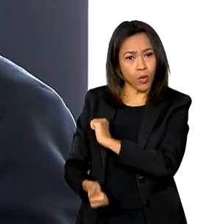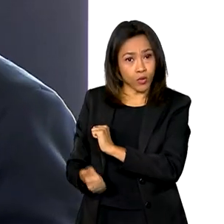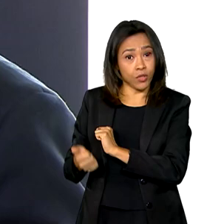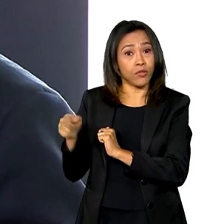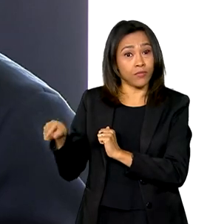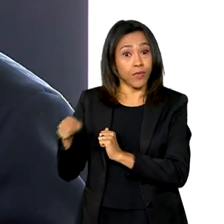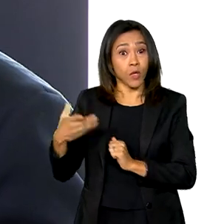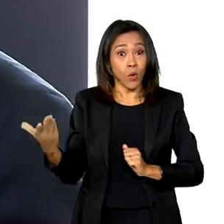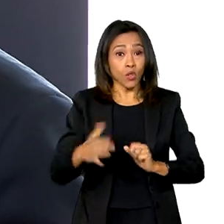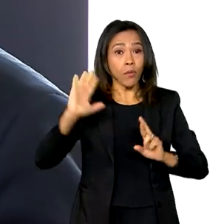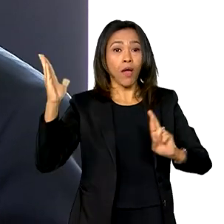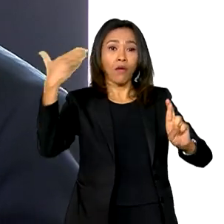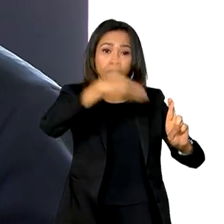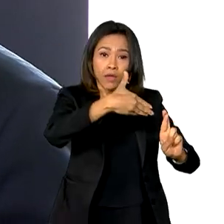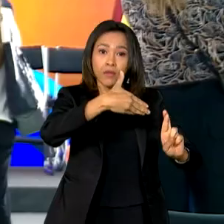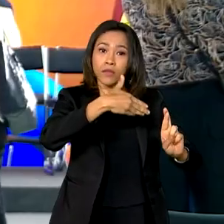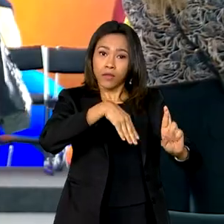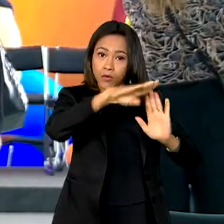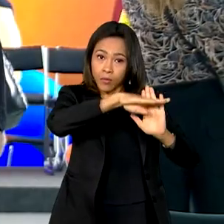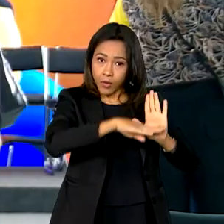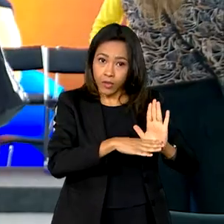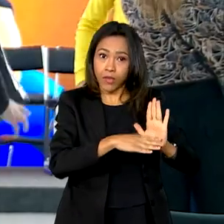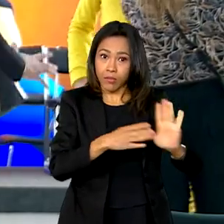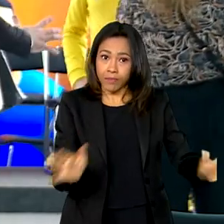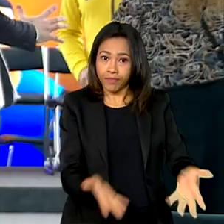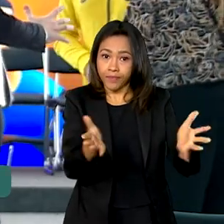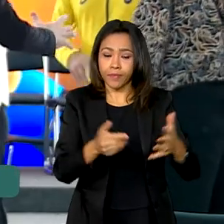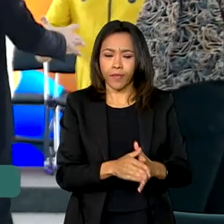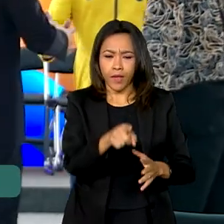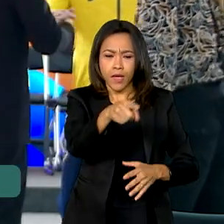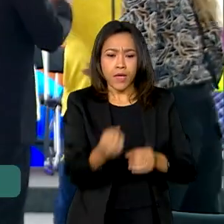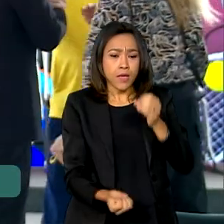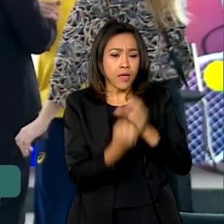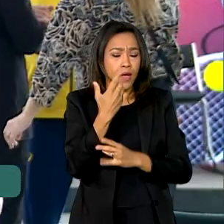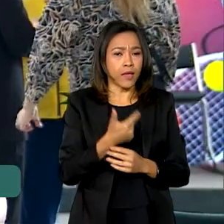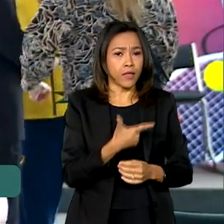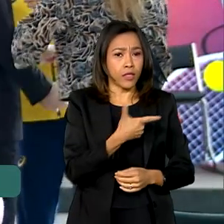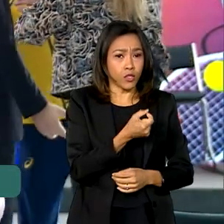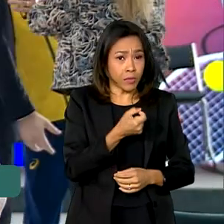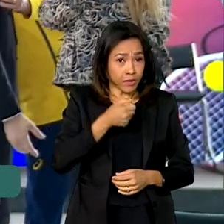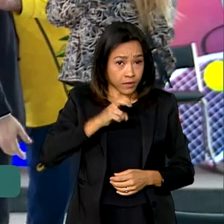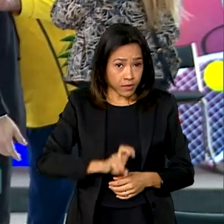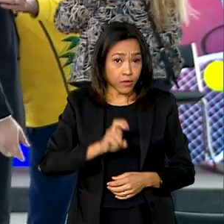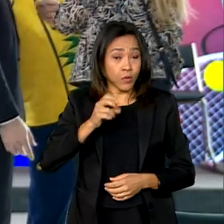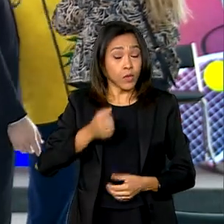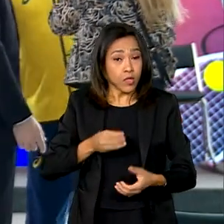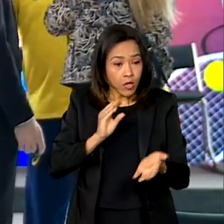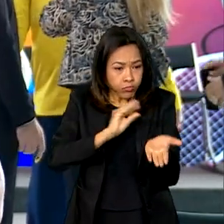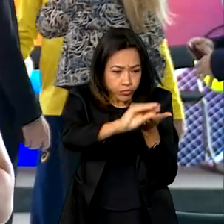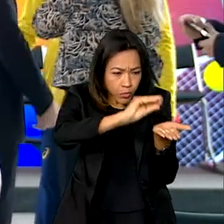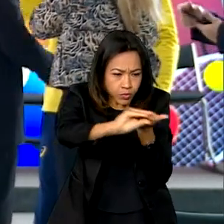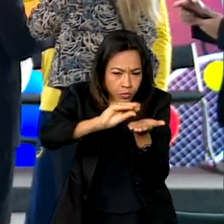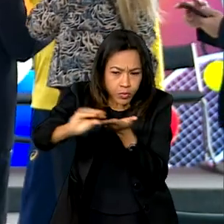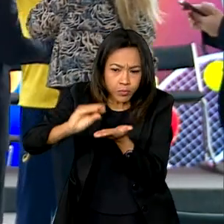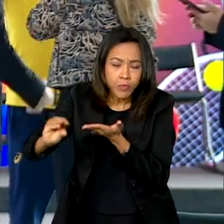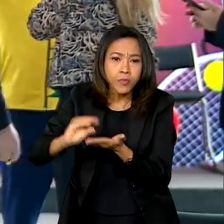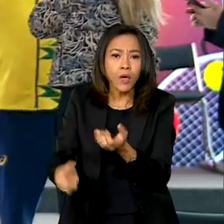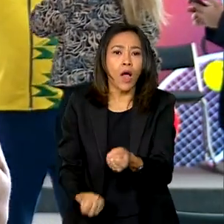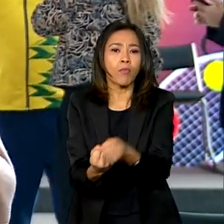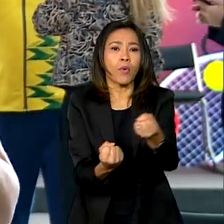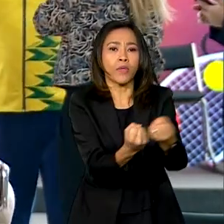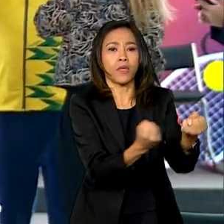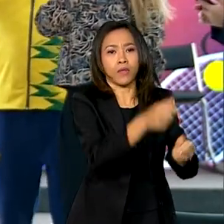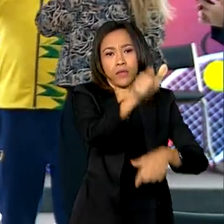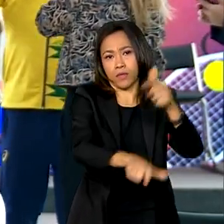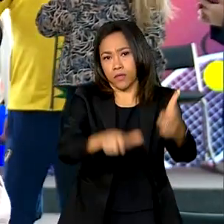é o maior programa de incentivo ao esporte no mundo. Criado em 2005, o Bolsa Atleta patrocina esportistas de alto rendimento que